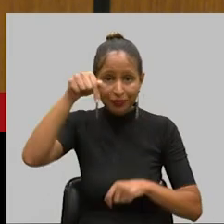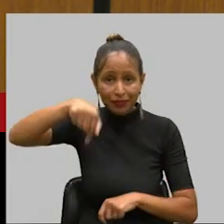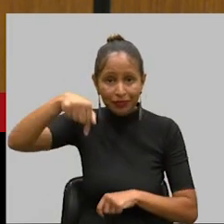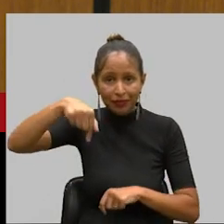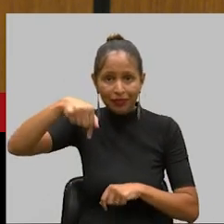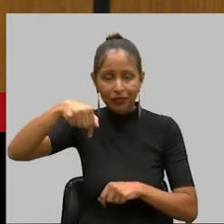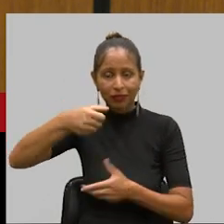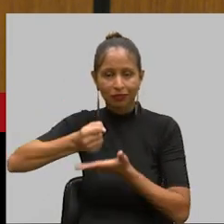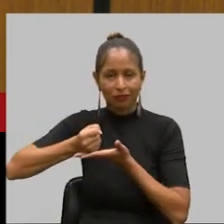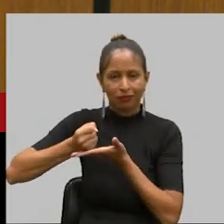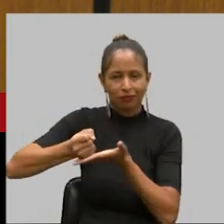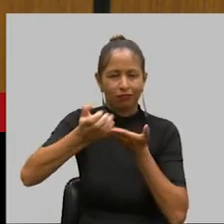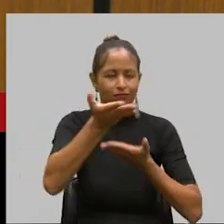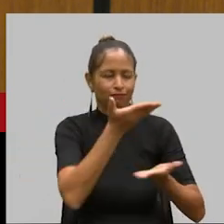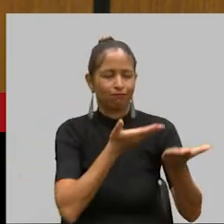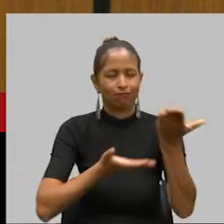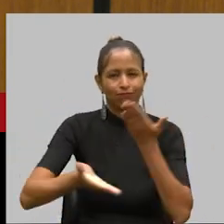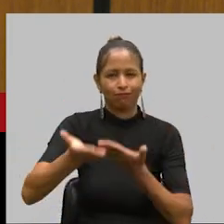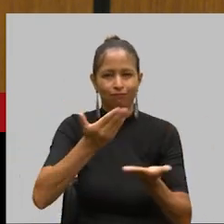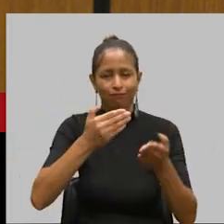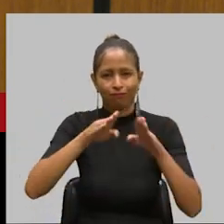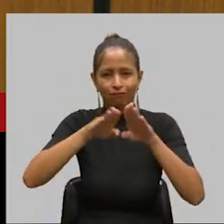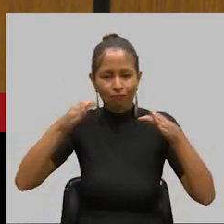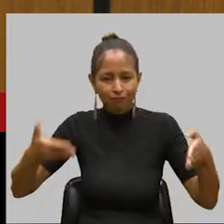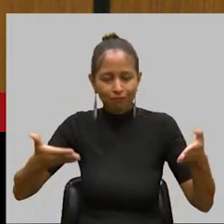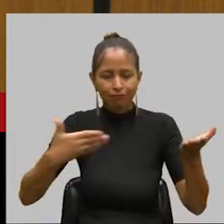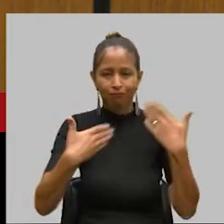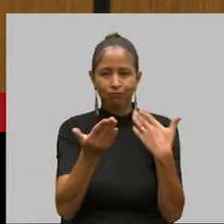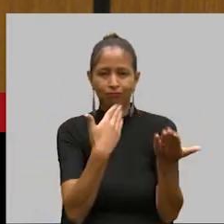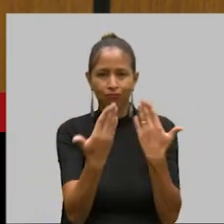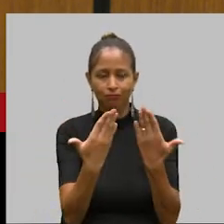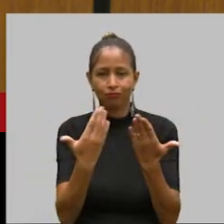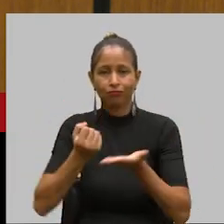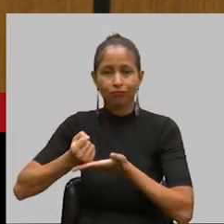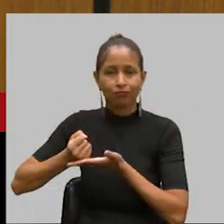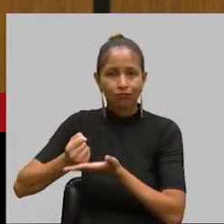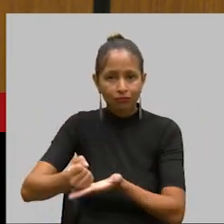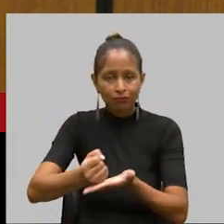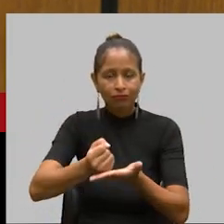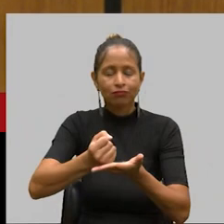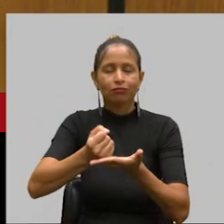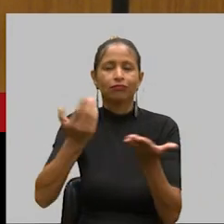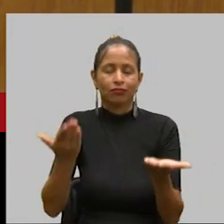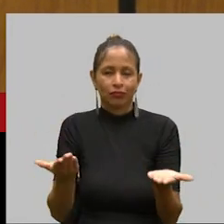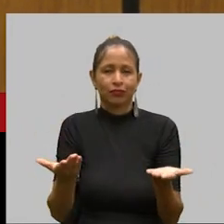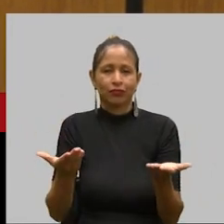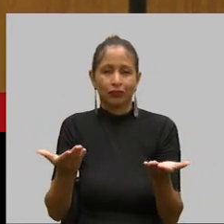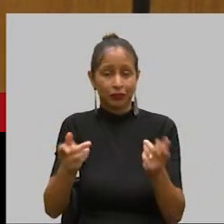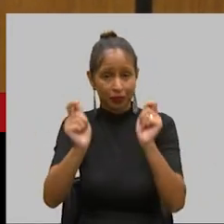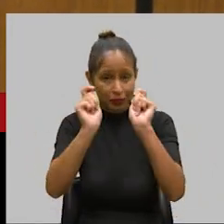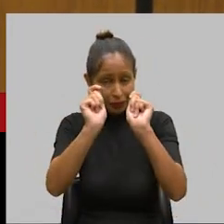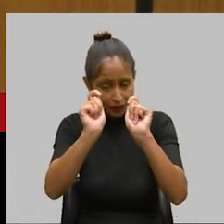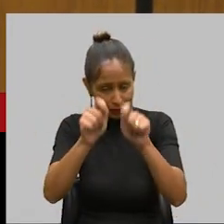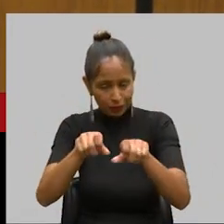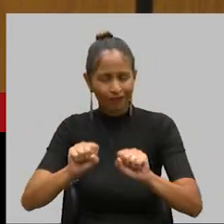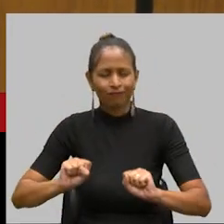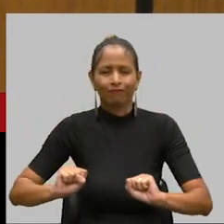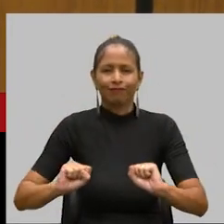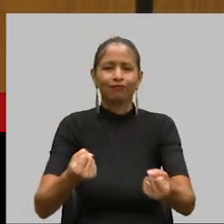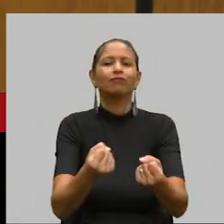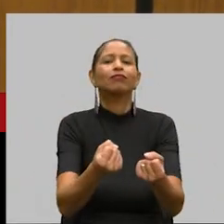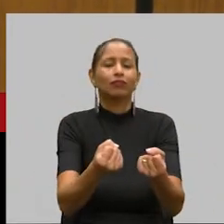contribuir para esse debate público em favor né para superarmos